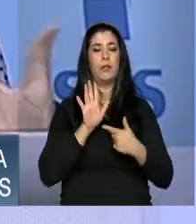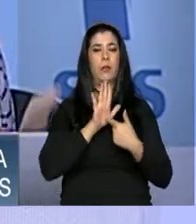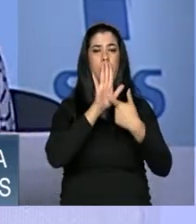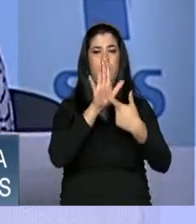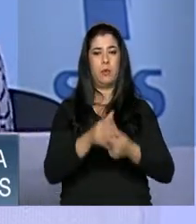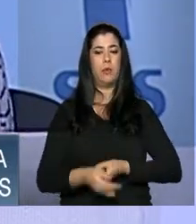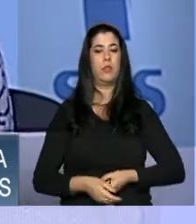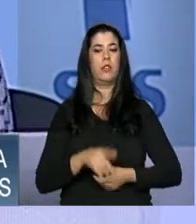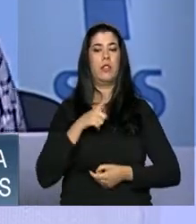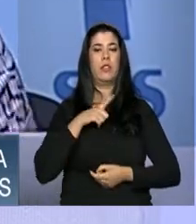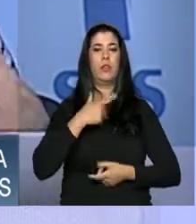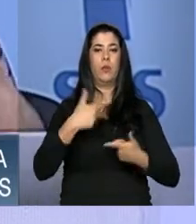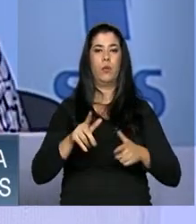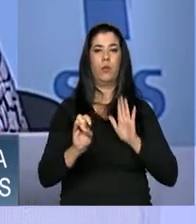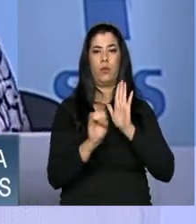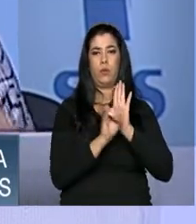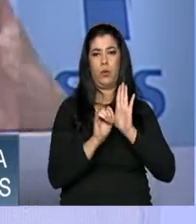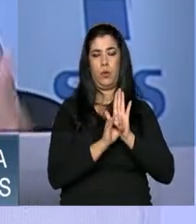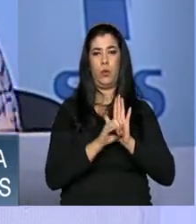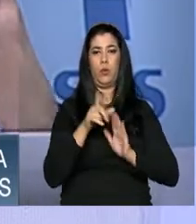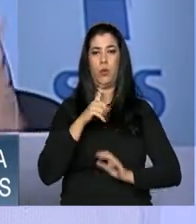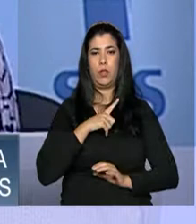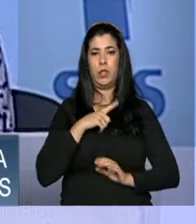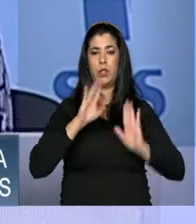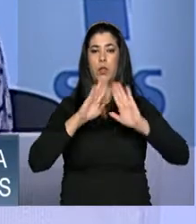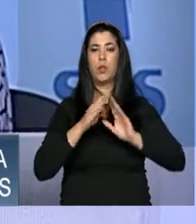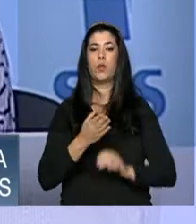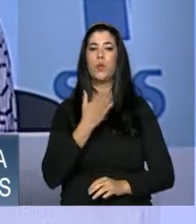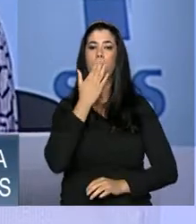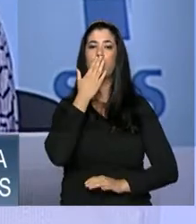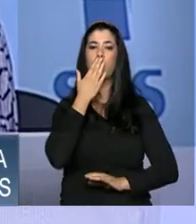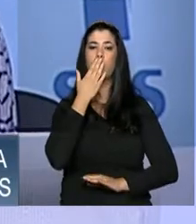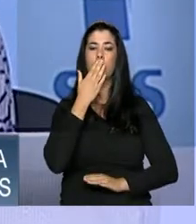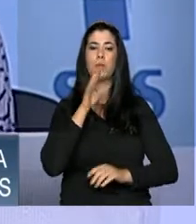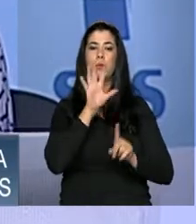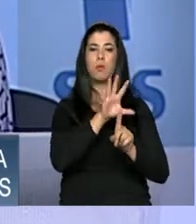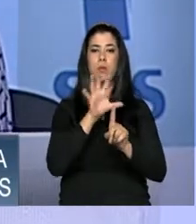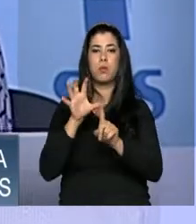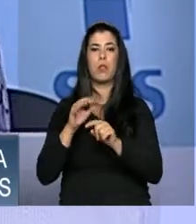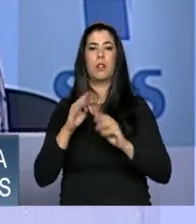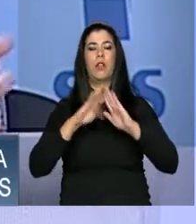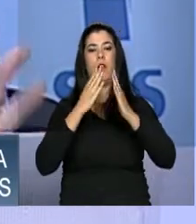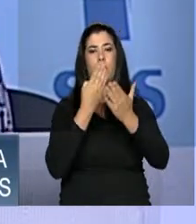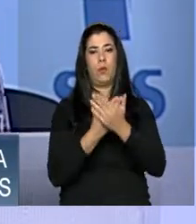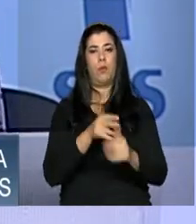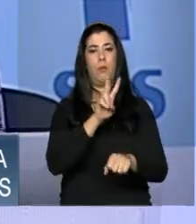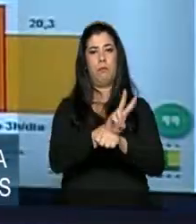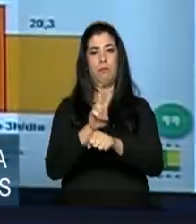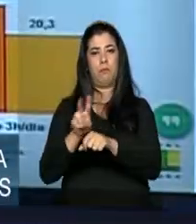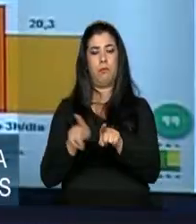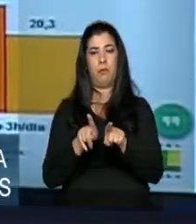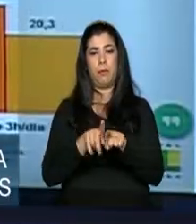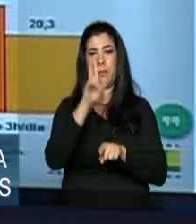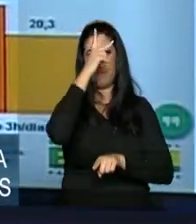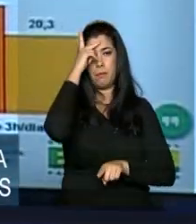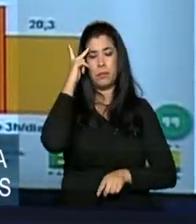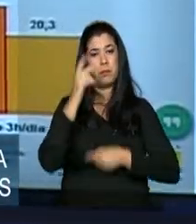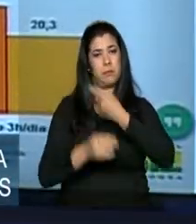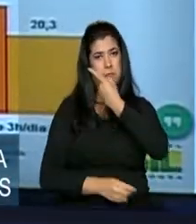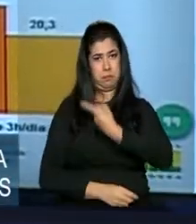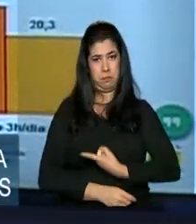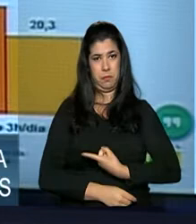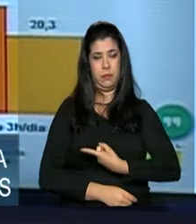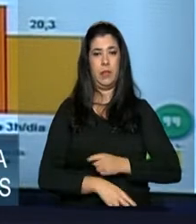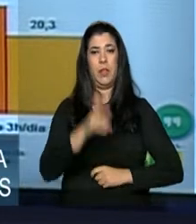aqui um outro indicador onde a escolaridade é um fator de proteção, né? Então, quem tem